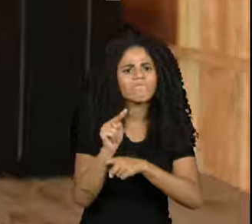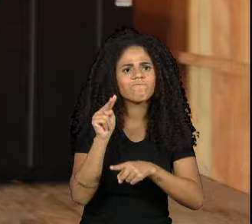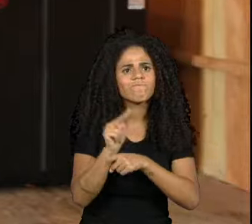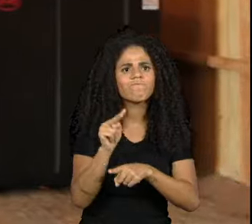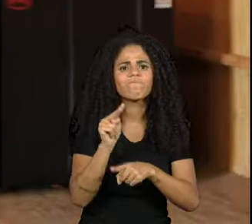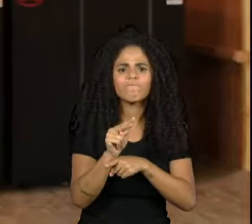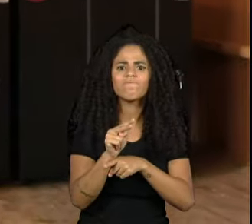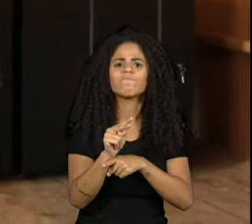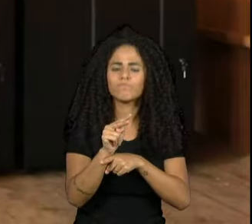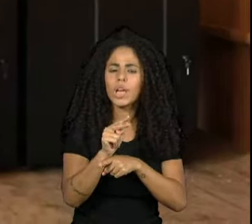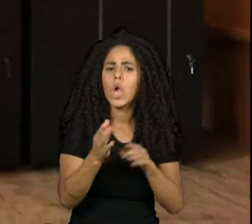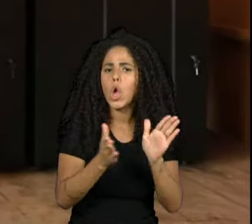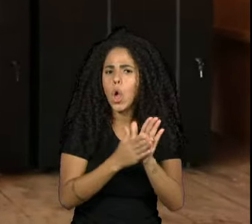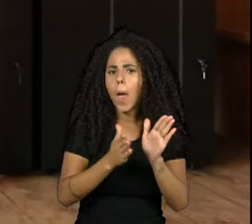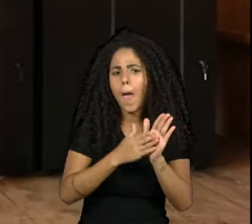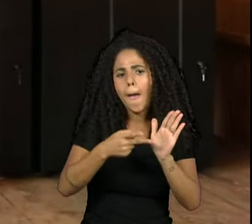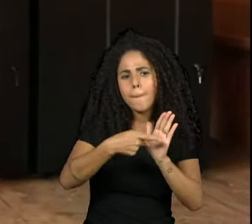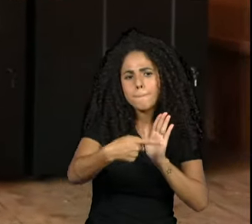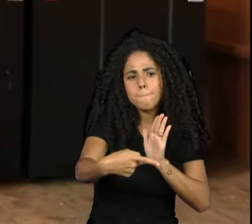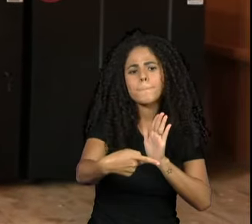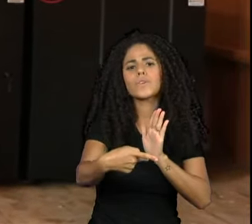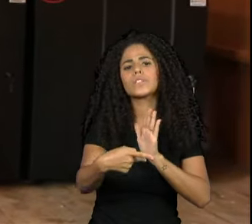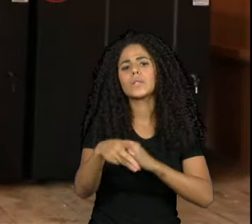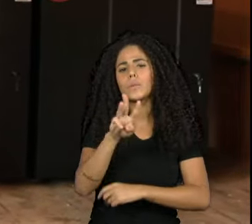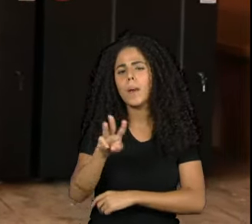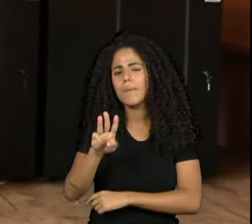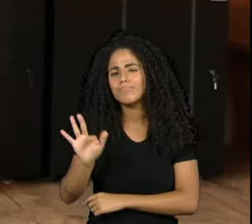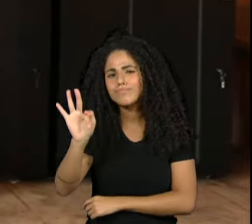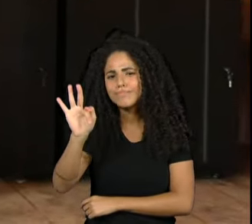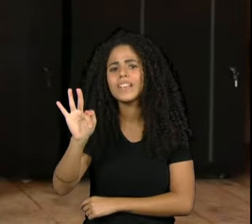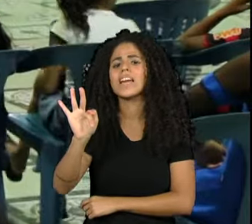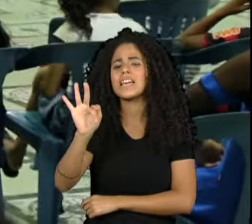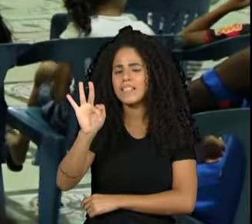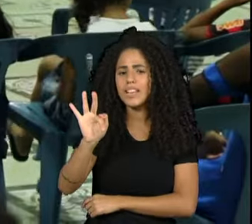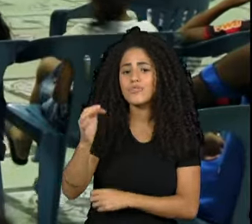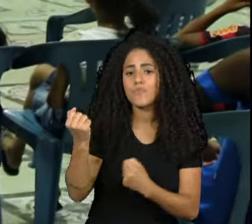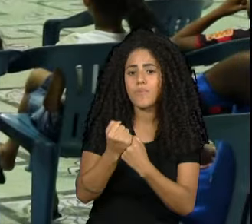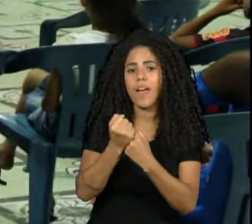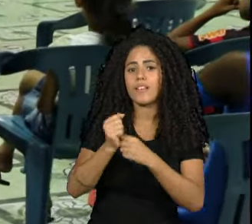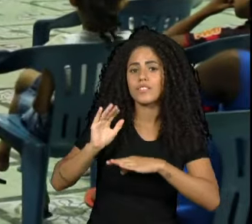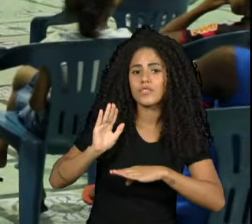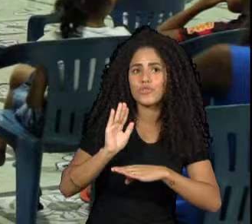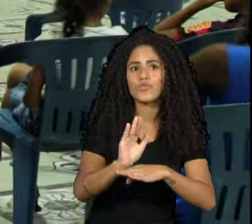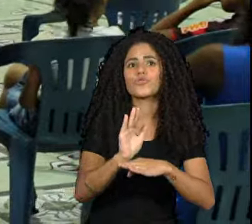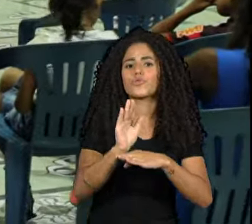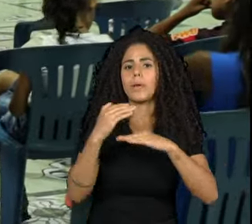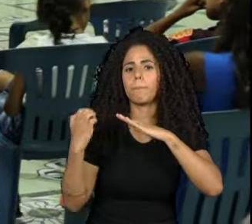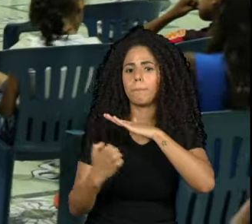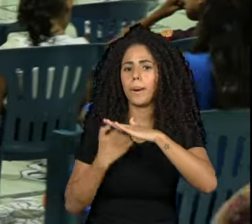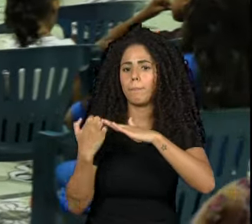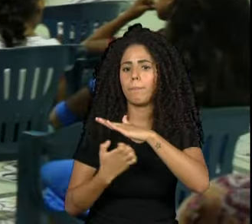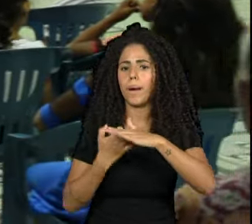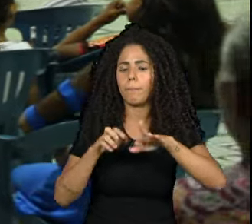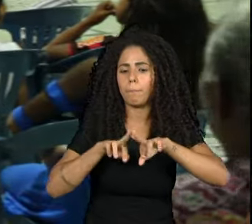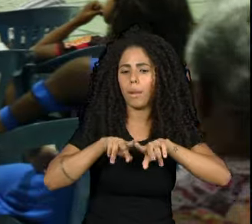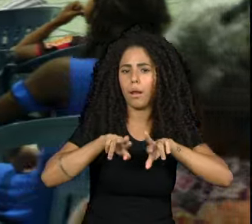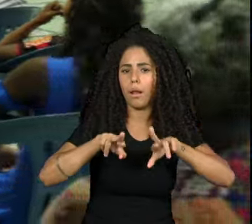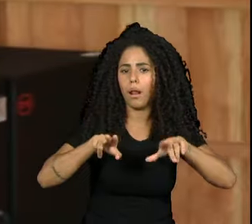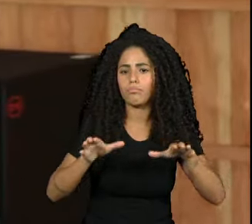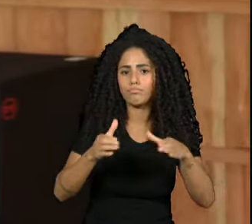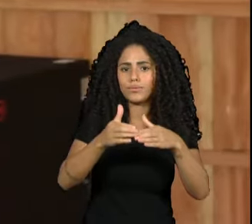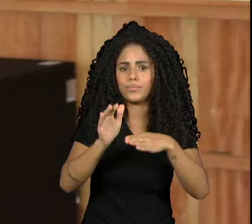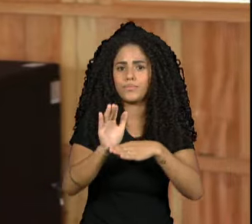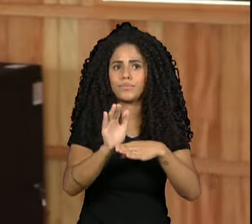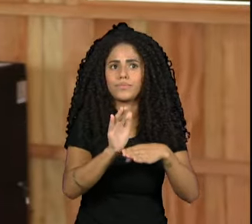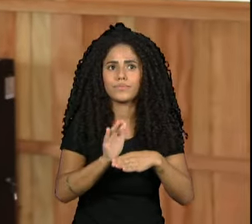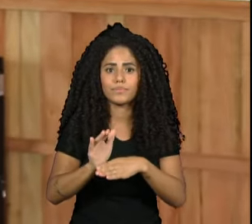É o que busca o projeto Reseq Solar, uma parceria entre o WWF, empresas, comunidades e o